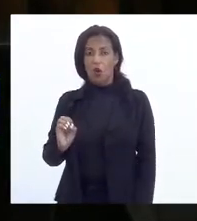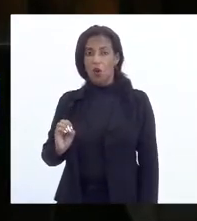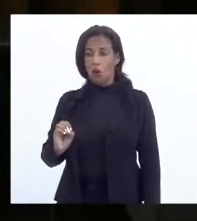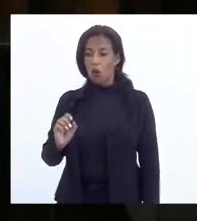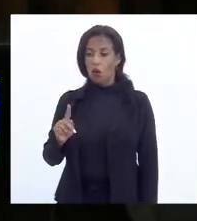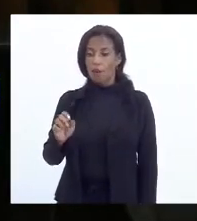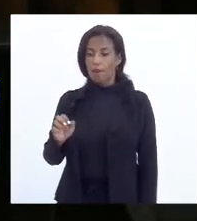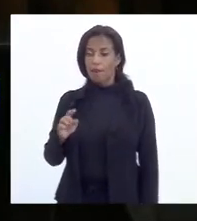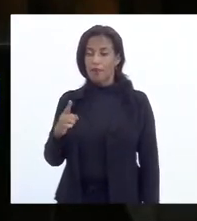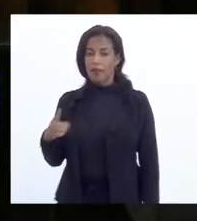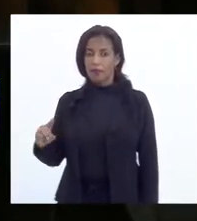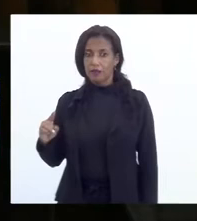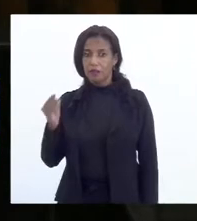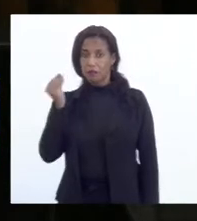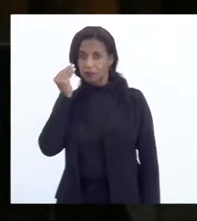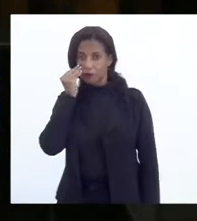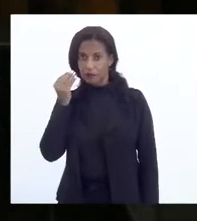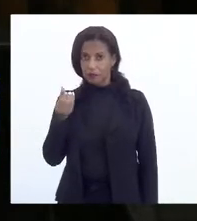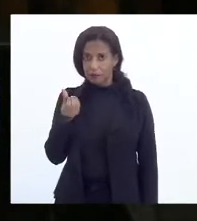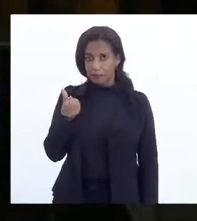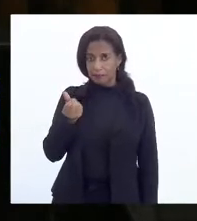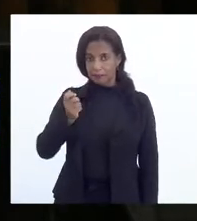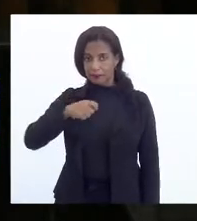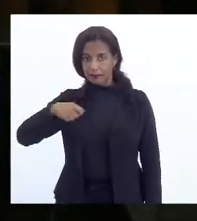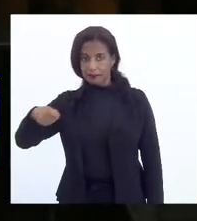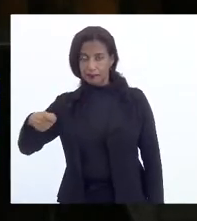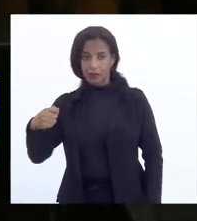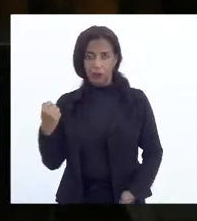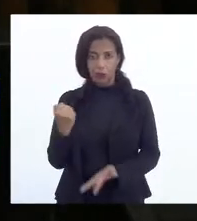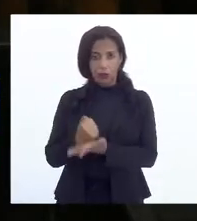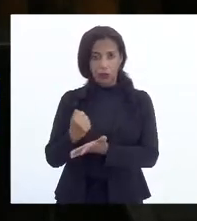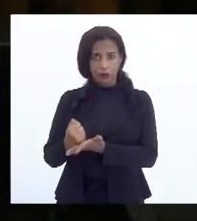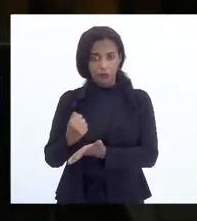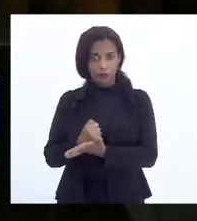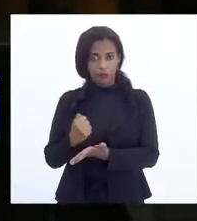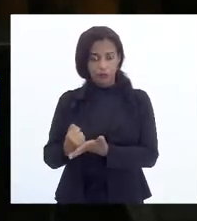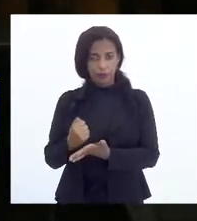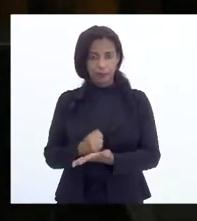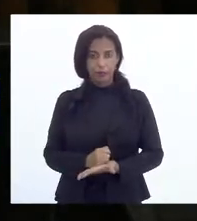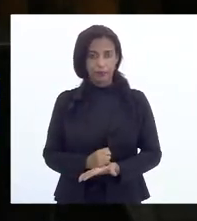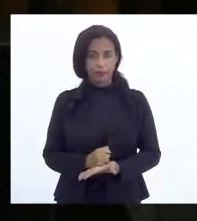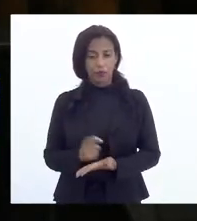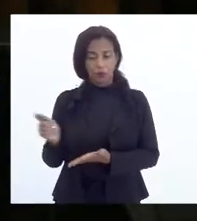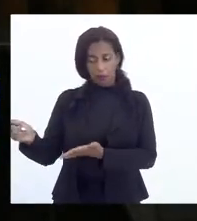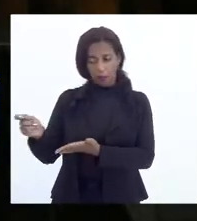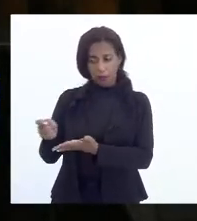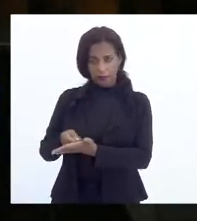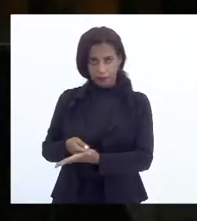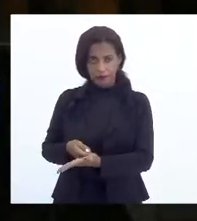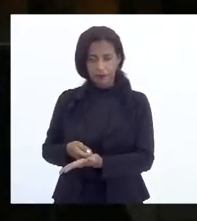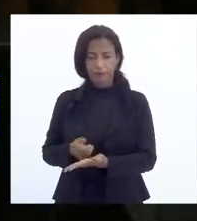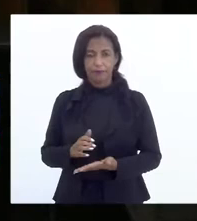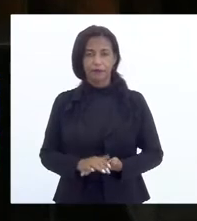é de 6 meses, se o contrato foi assinado